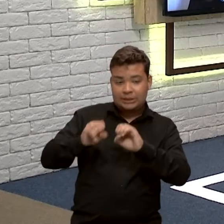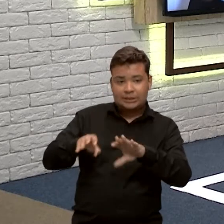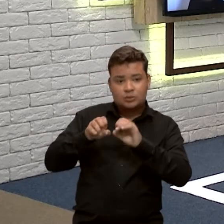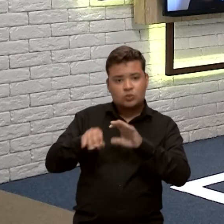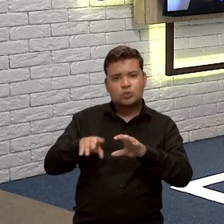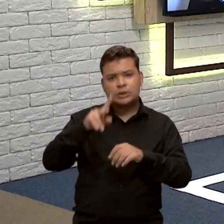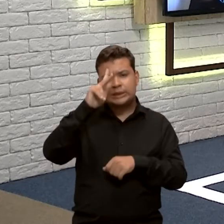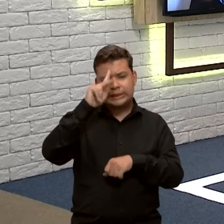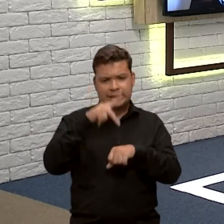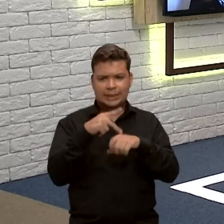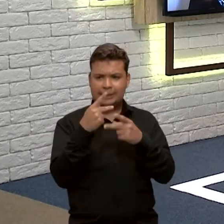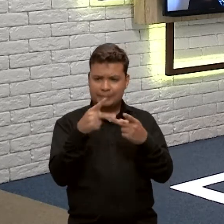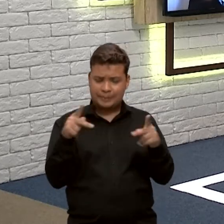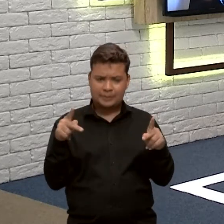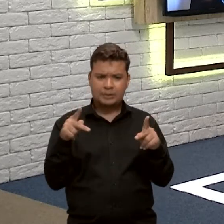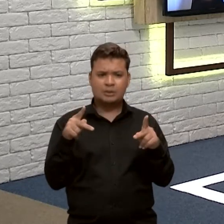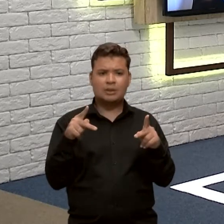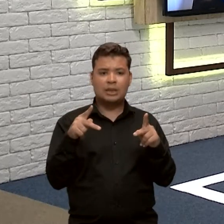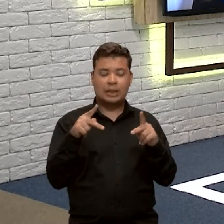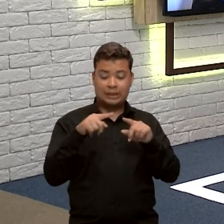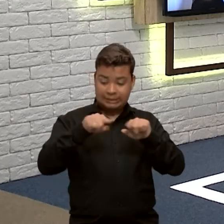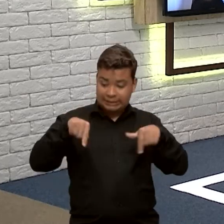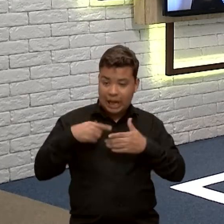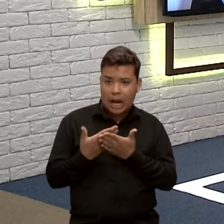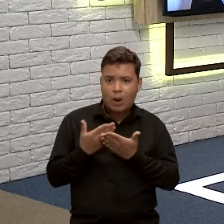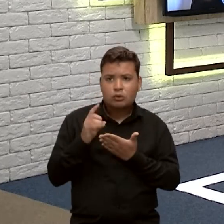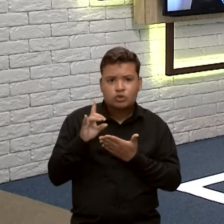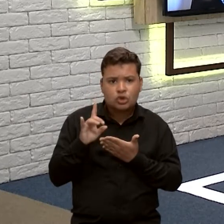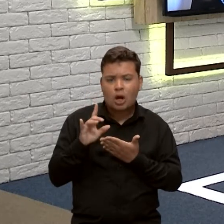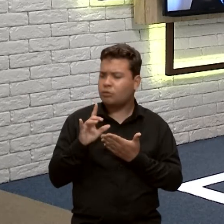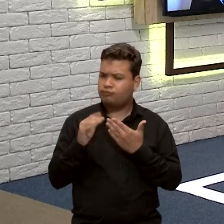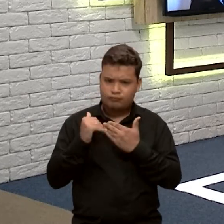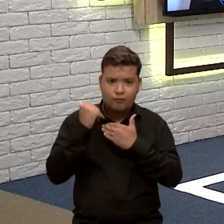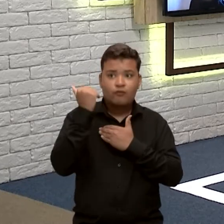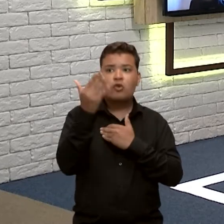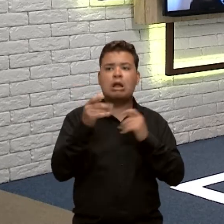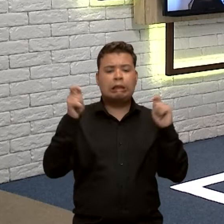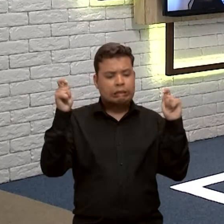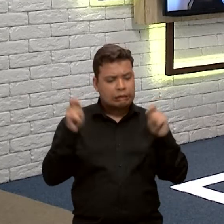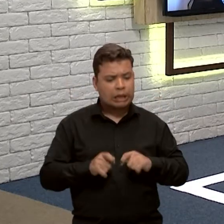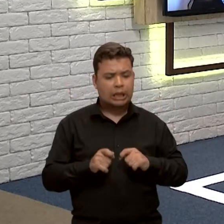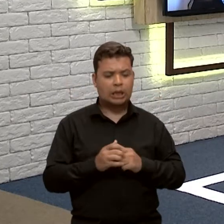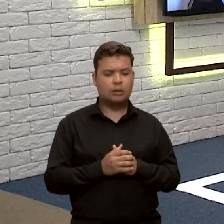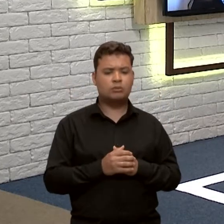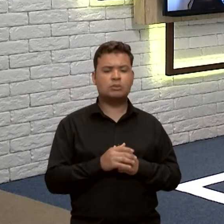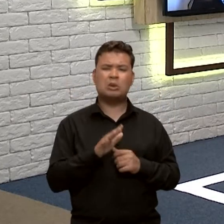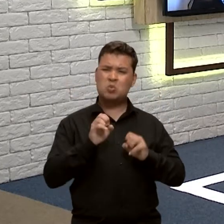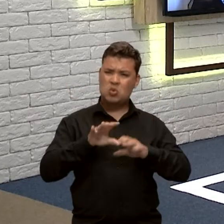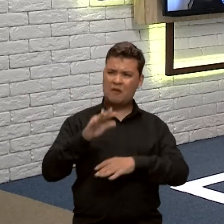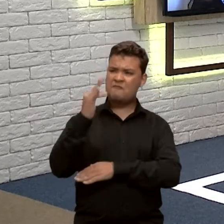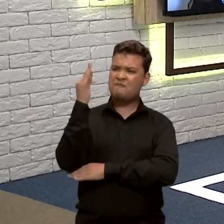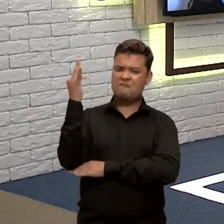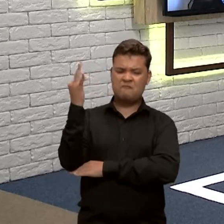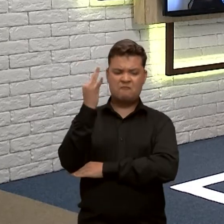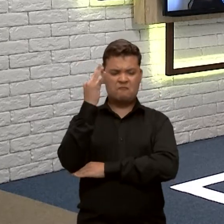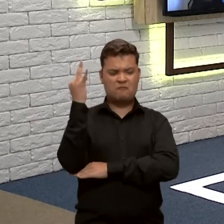emancipatória para fora da sala de aula, né? Ela não quer dizer uma educação só formal, né? Dentro das paredes da sala